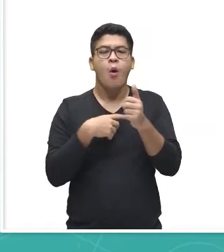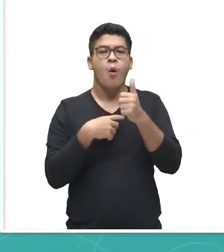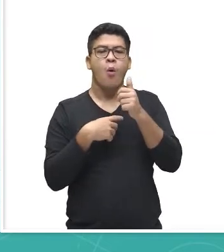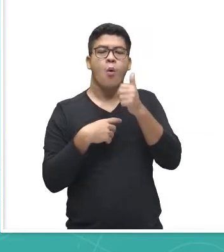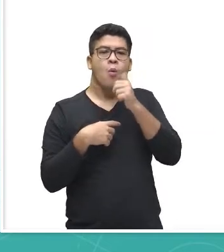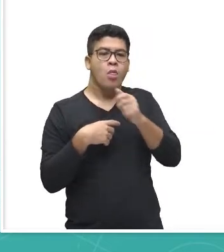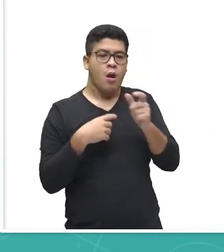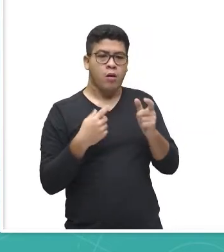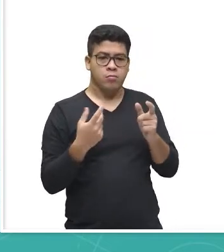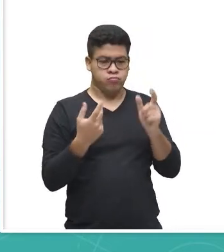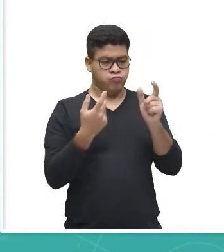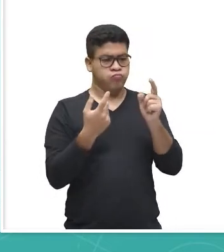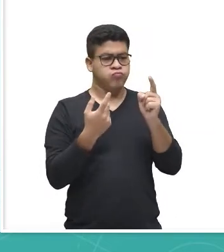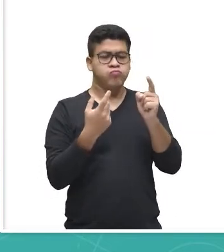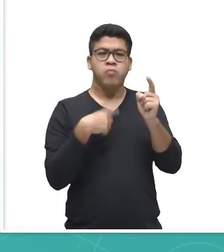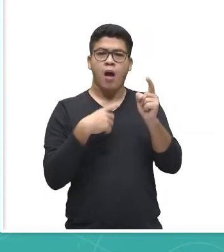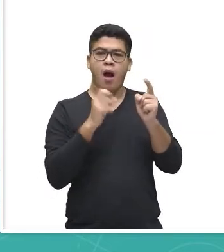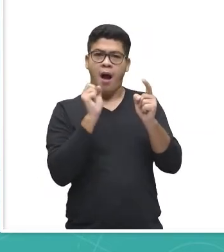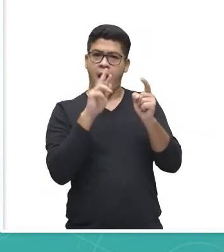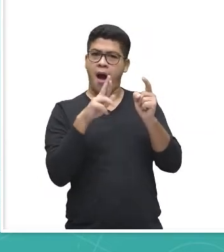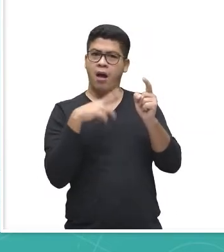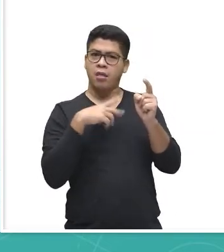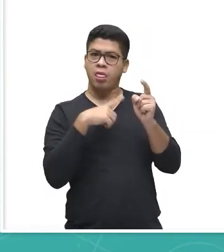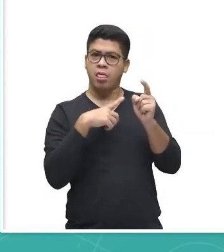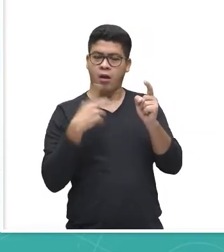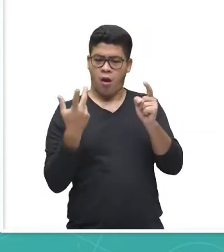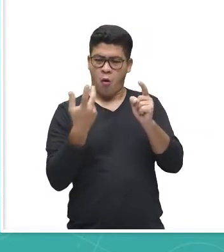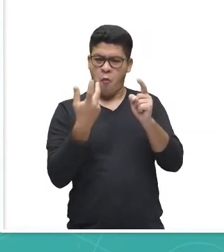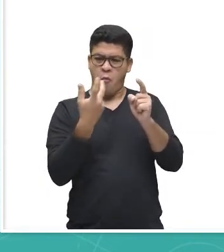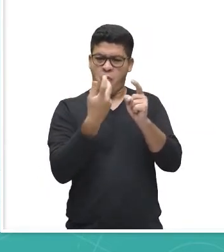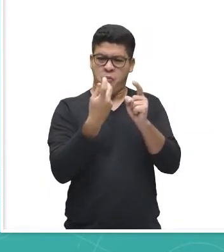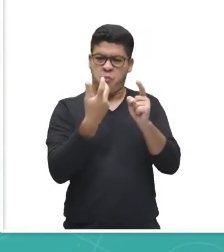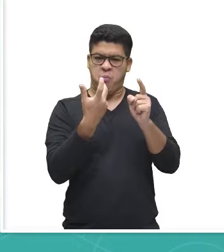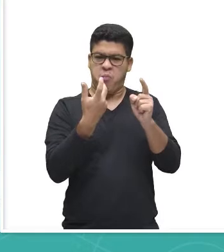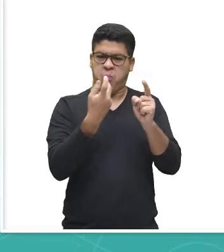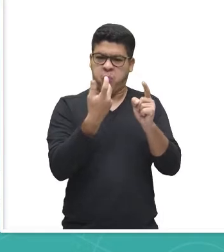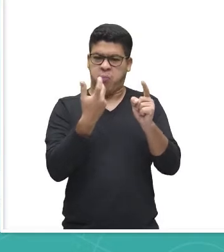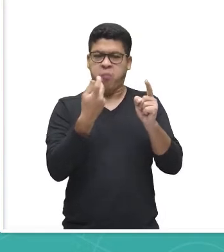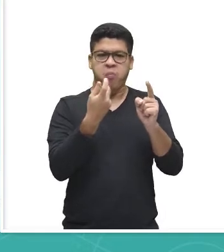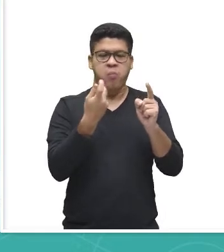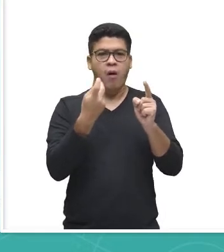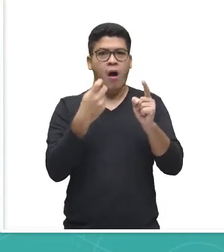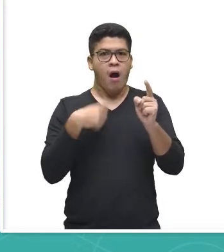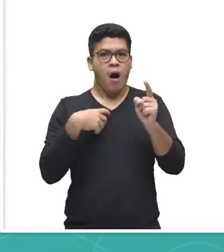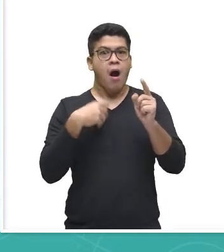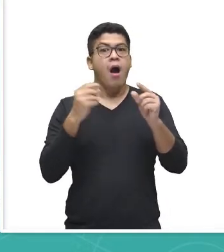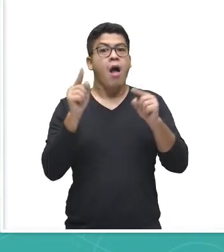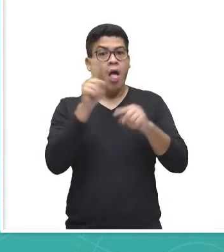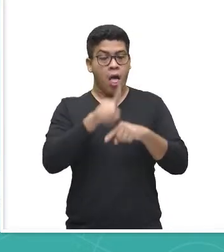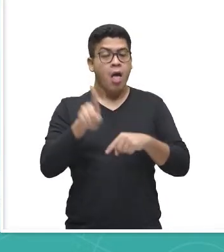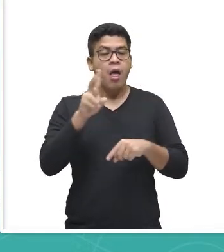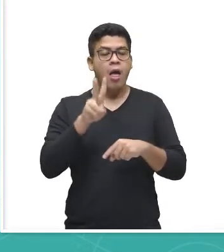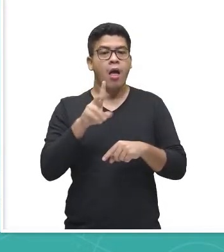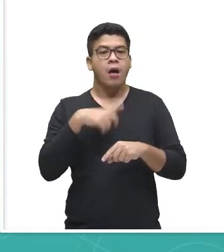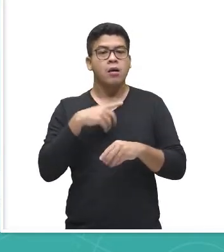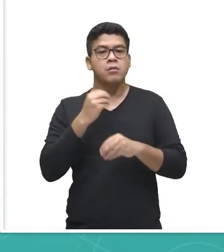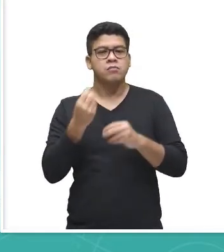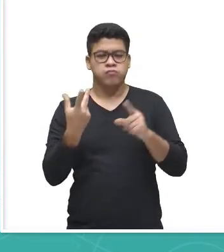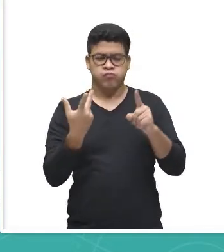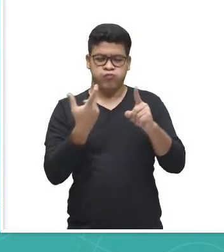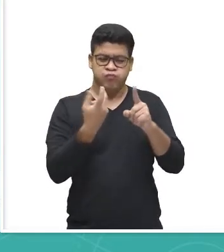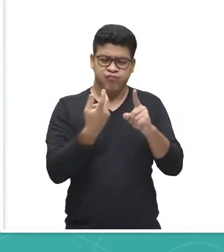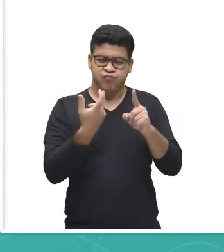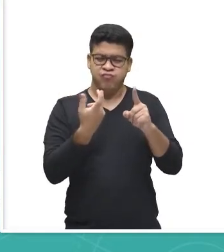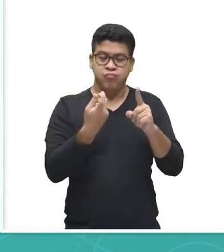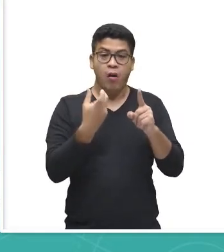ar, né? A gente sabe que a seringa, ela, se não tiver nenhum líquido por dentro, ela vai ficar preenchida de ar. E aqui no caso dessa